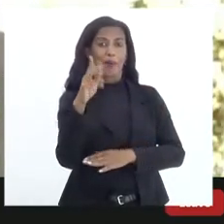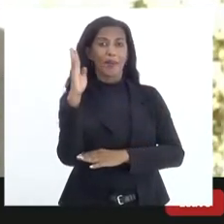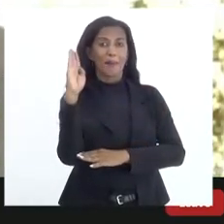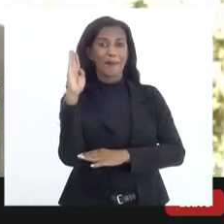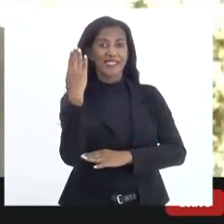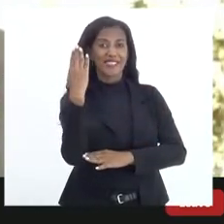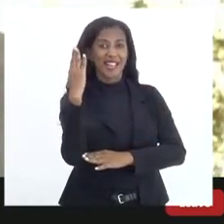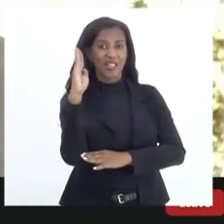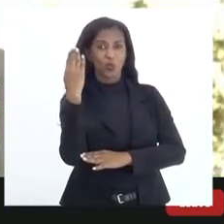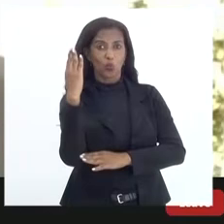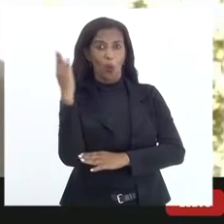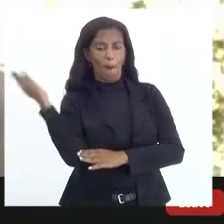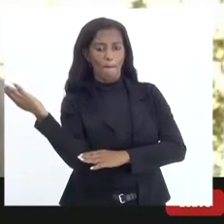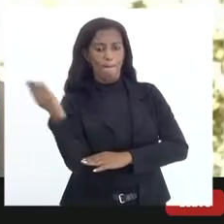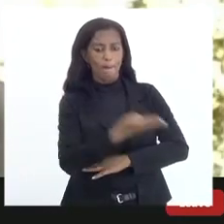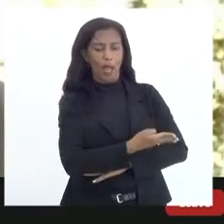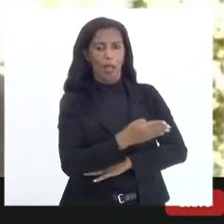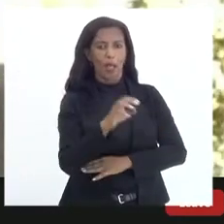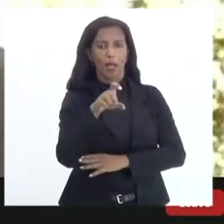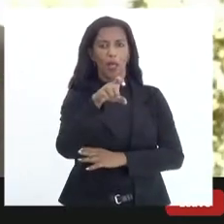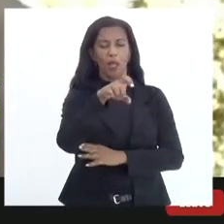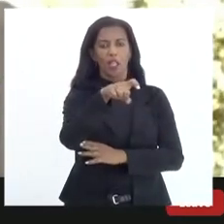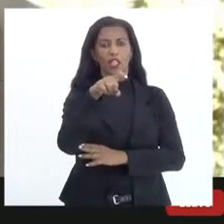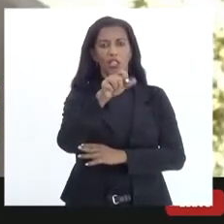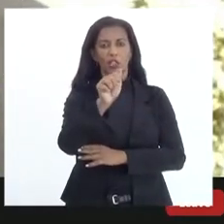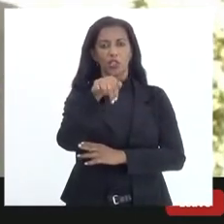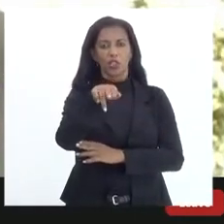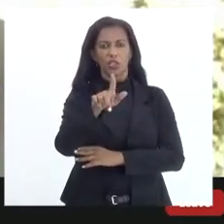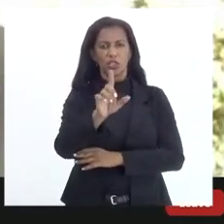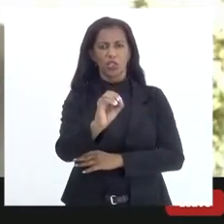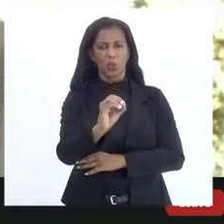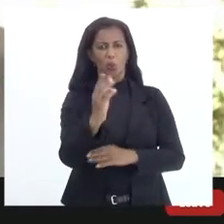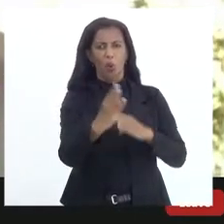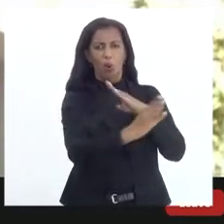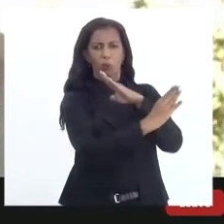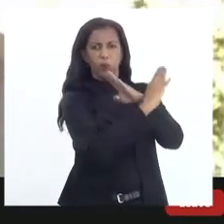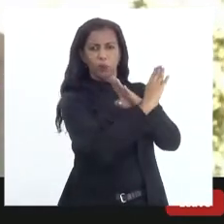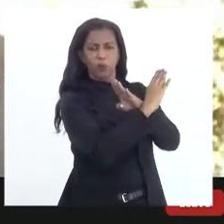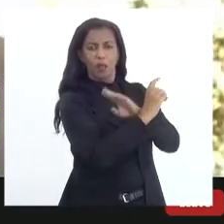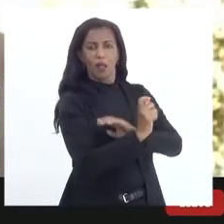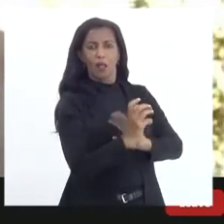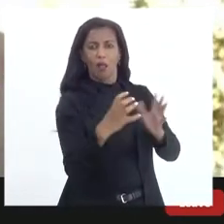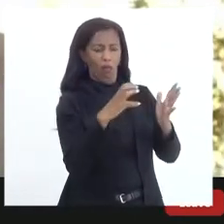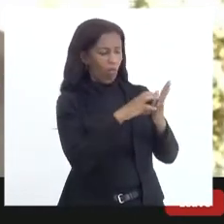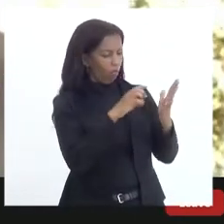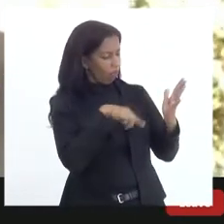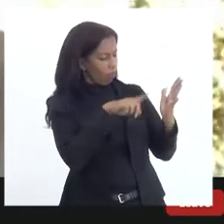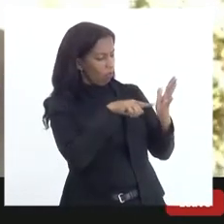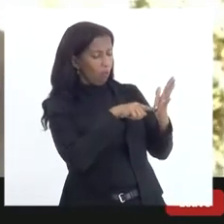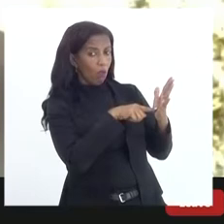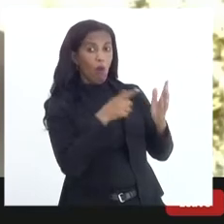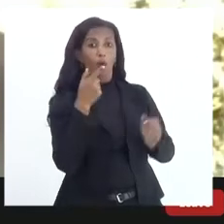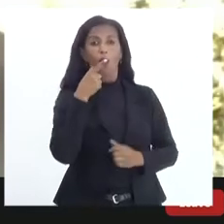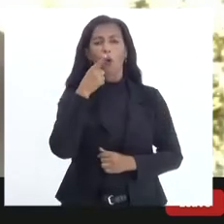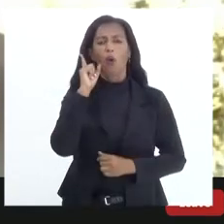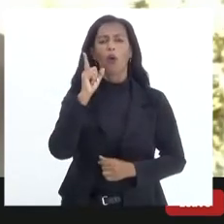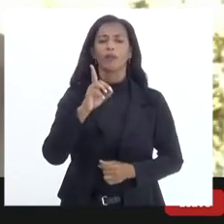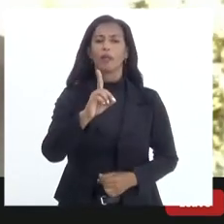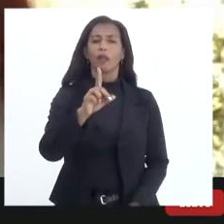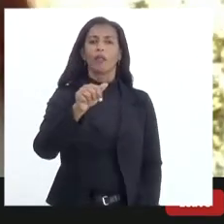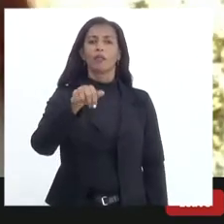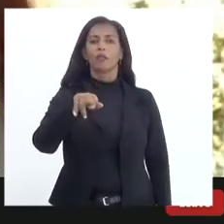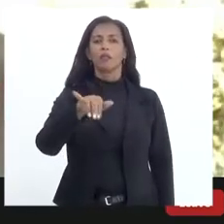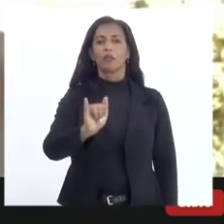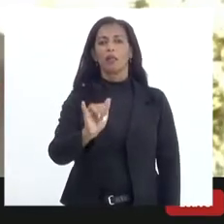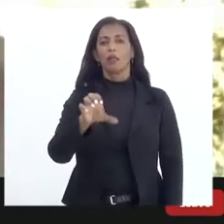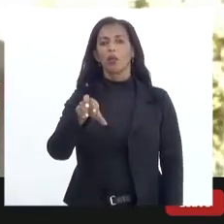uma licitação para isso, Sérgio Camargo. Uma aberração. Né? Ontem, a Daiane Cooperman, né? Nós